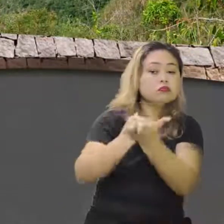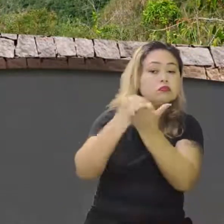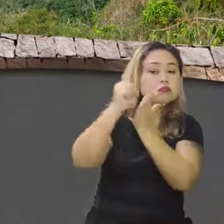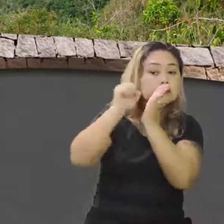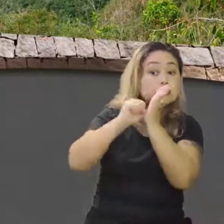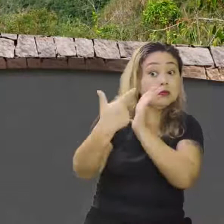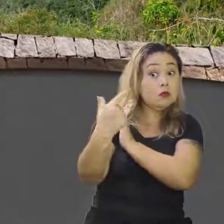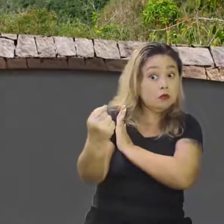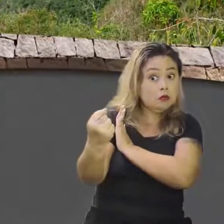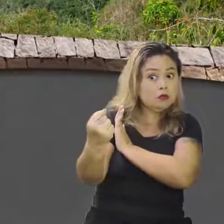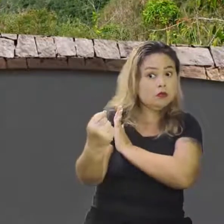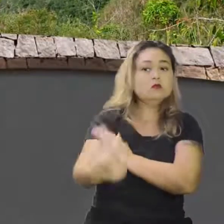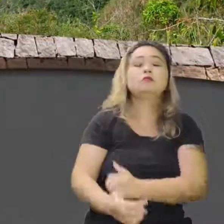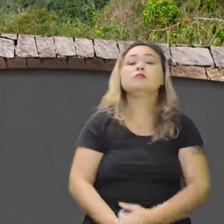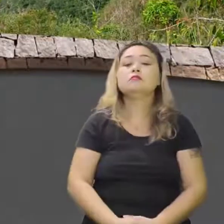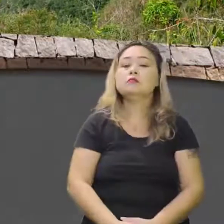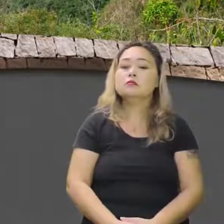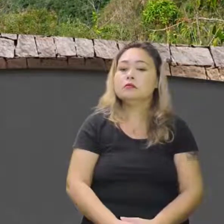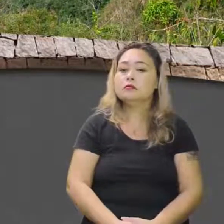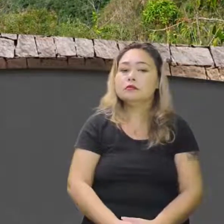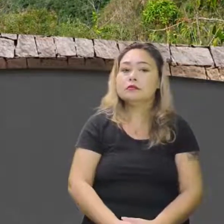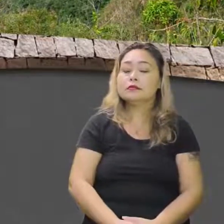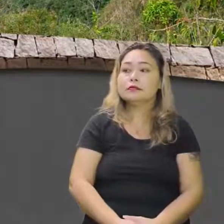do século XX.